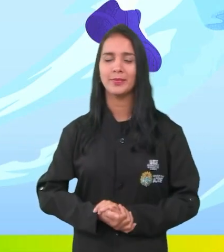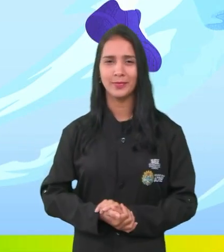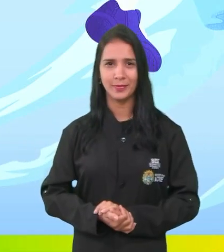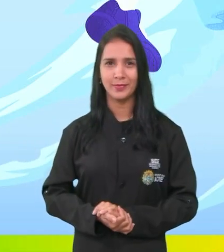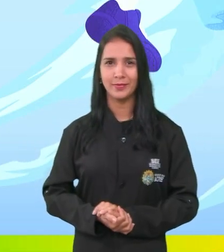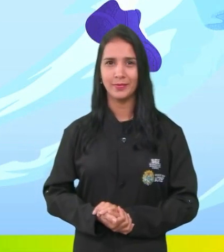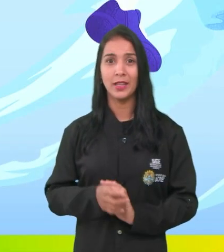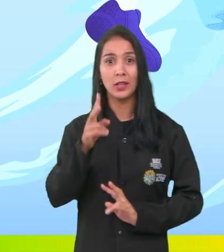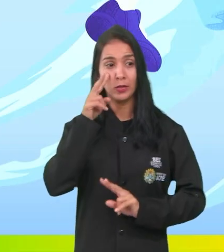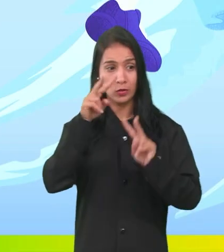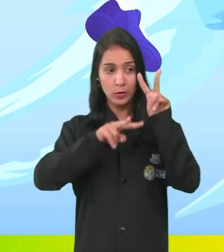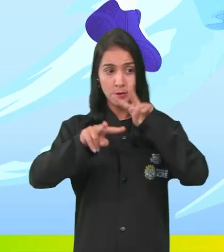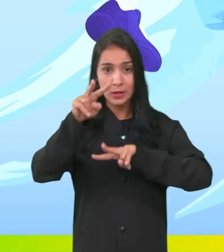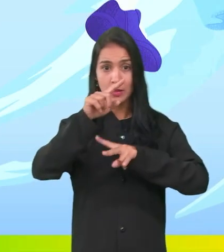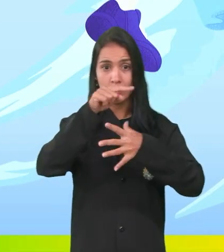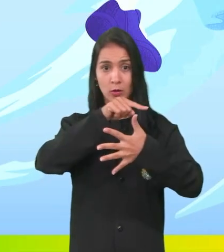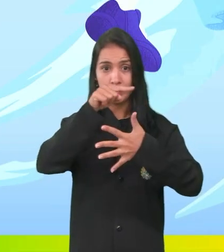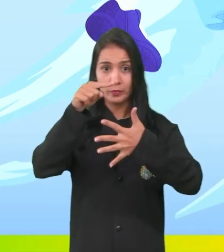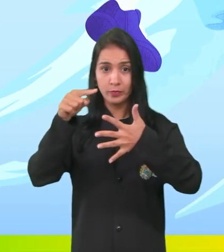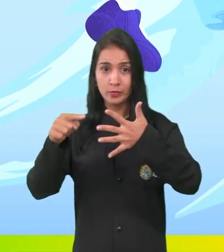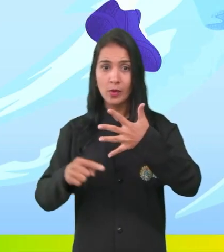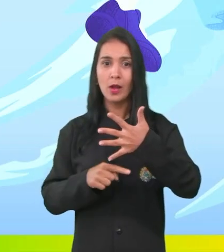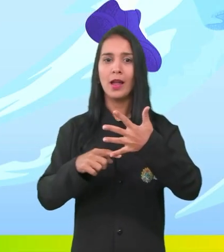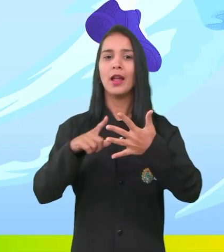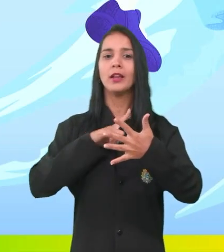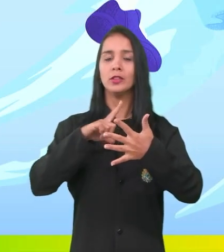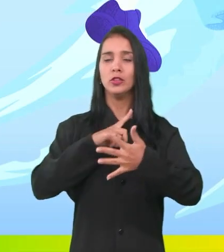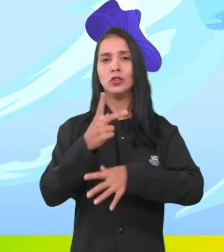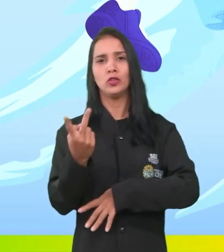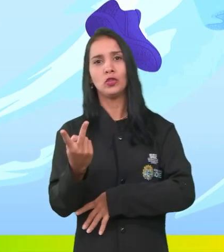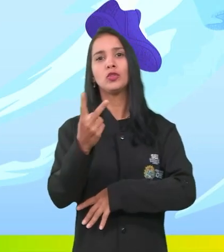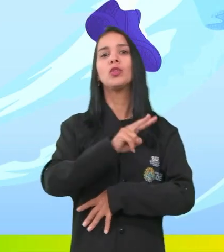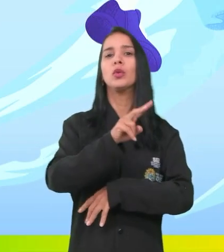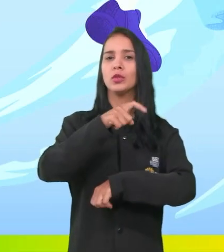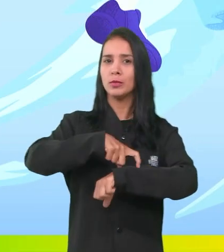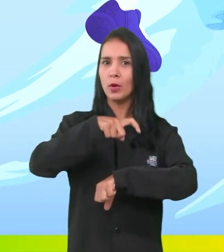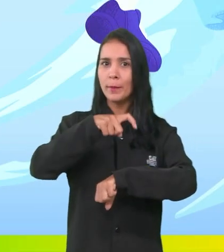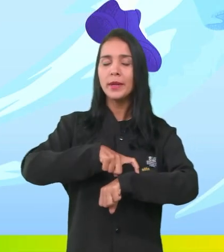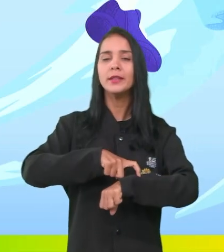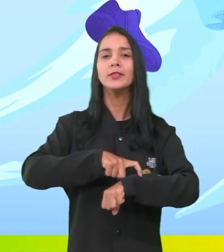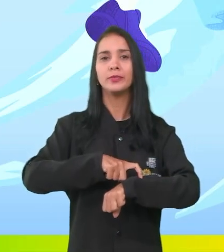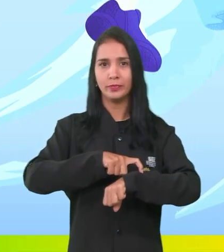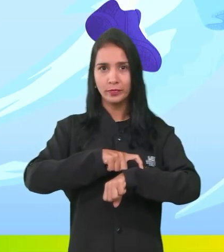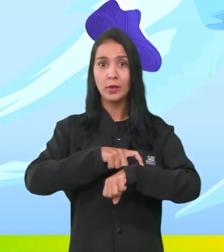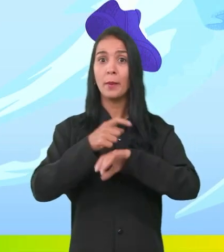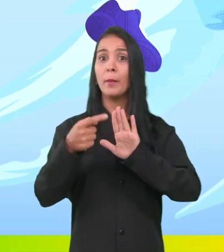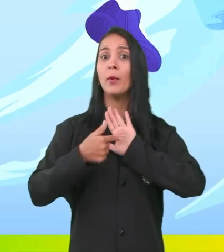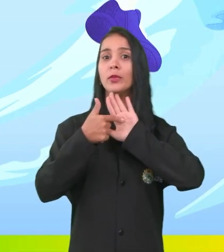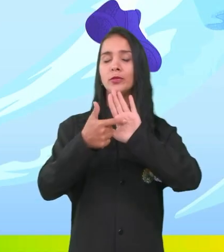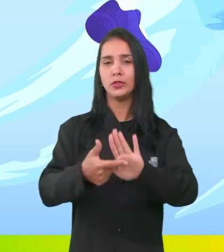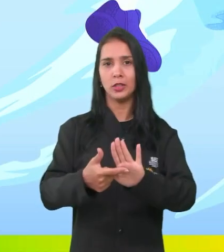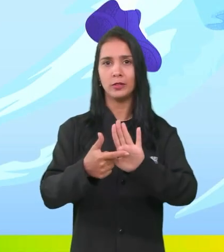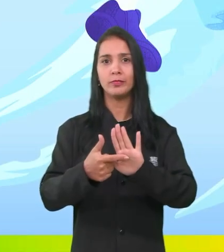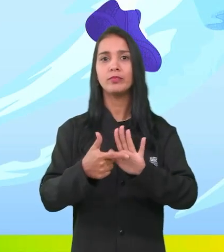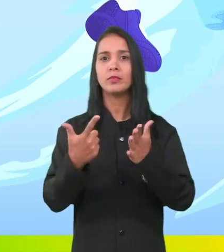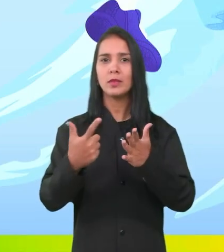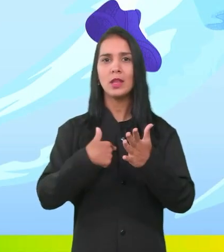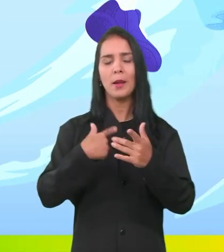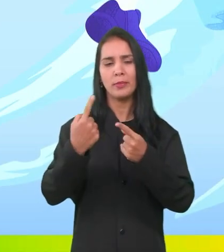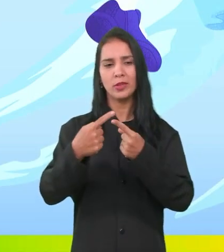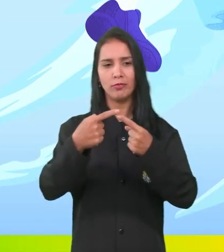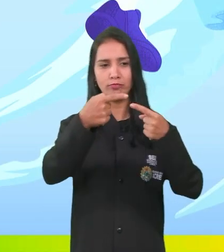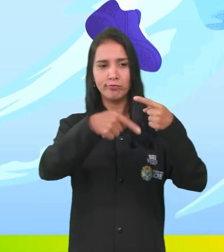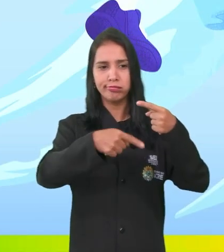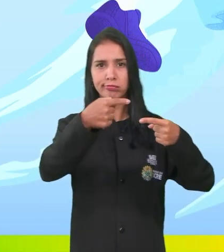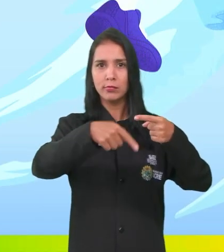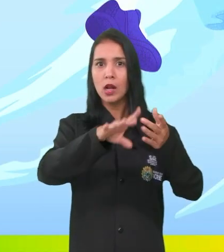que tinha dois momentos ali que revelavam essas incongruências, que não estavam batendo com a realidade,